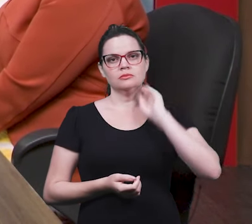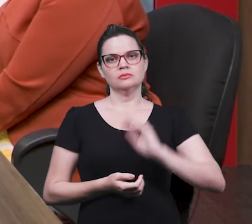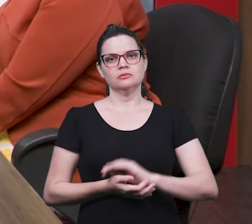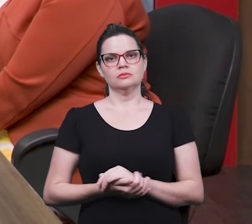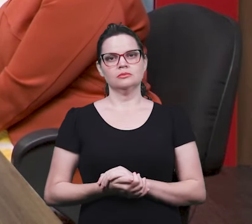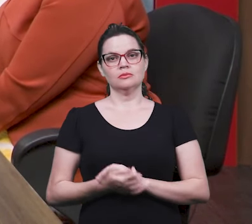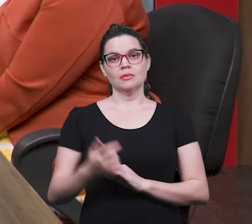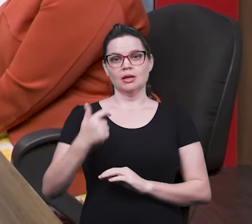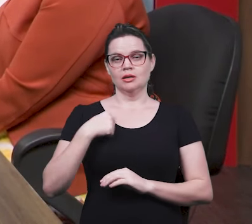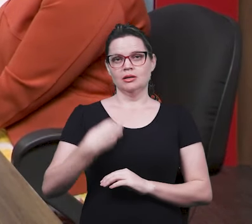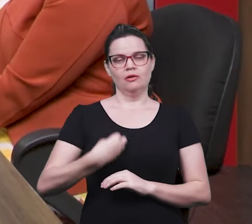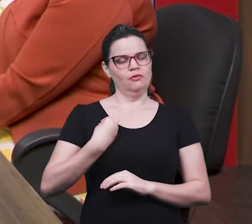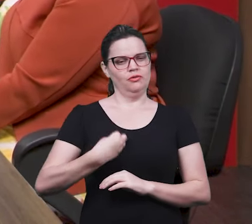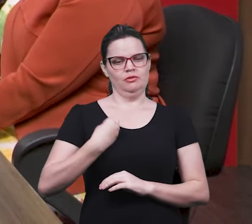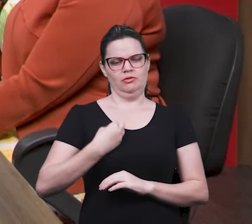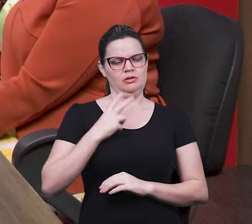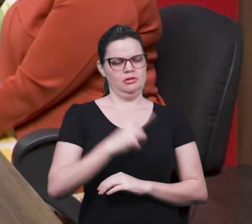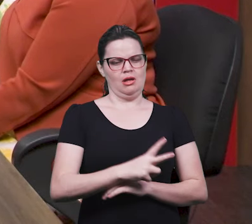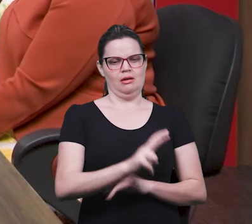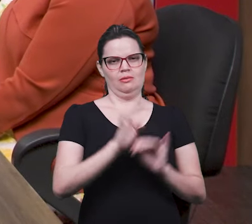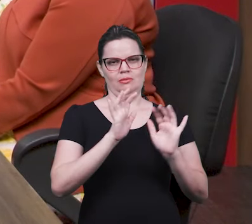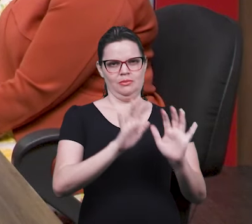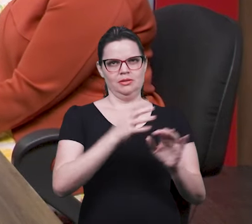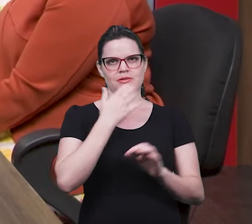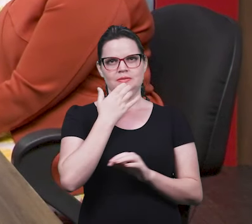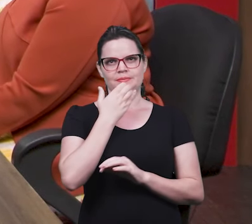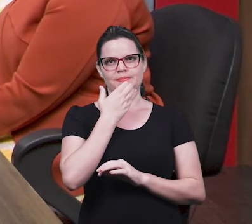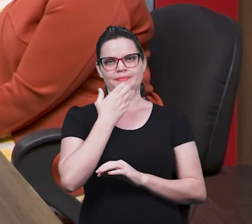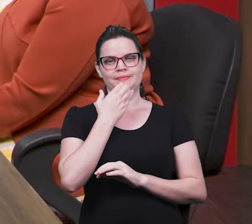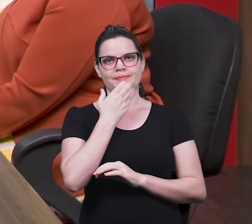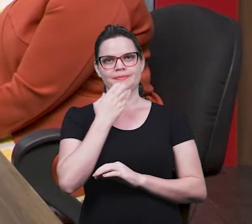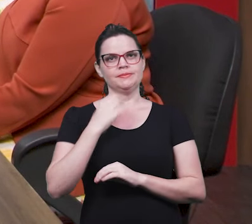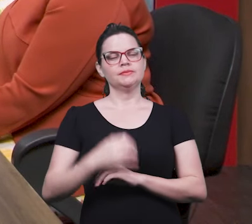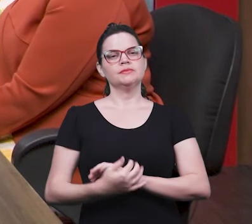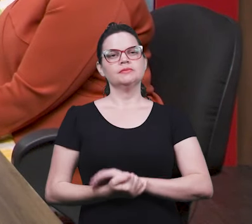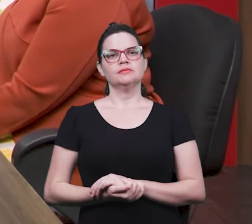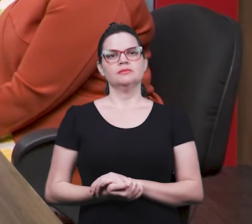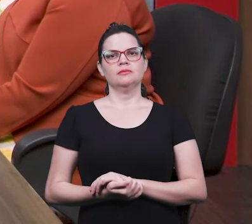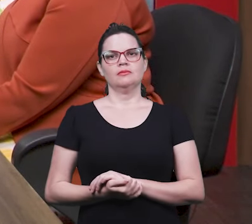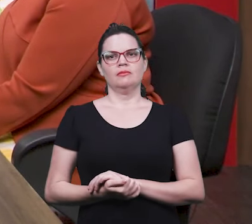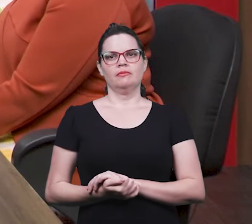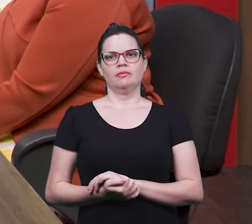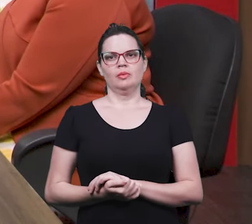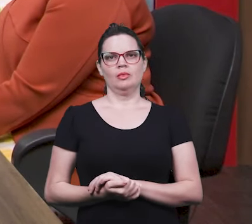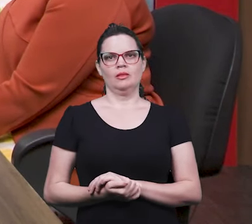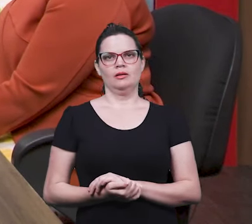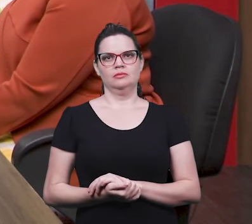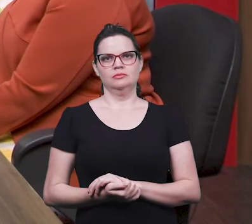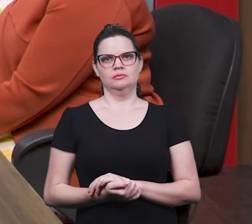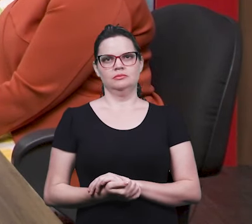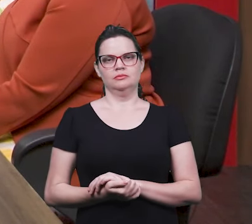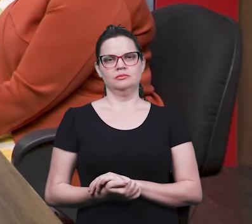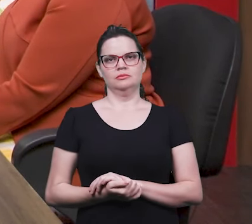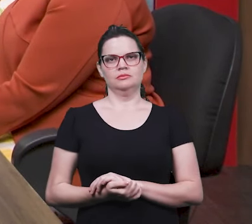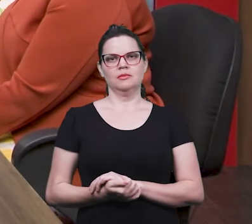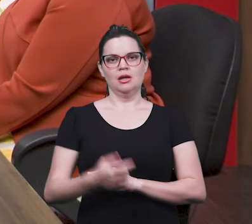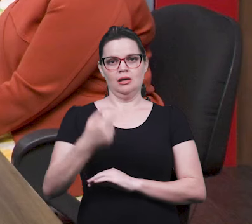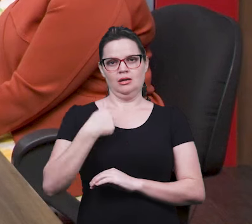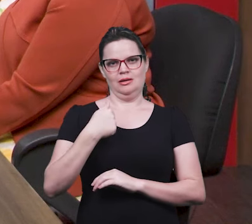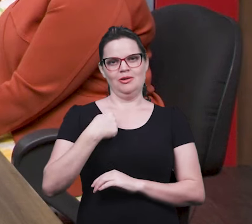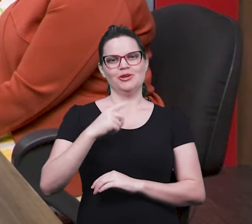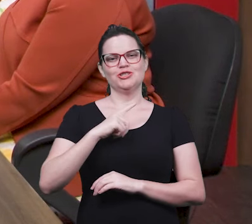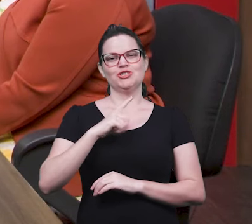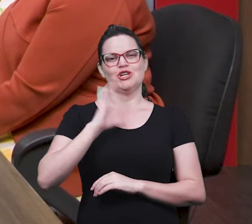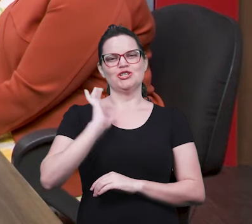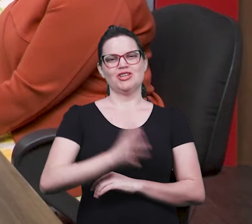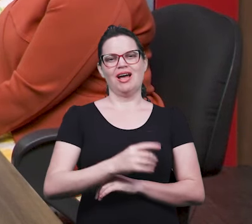vivi a vida toda nisso. E eu era, por causa desse meu princípio religioso